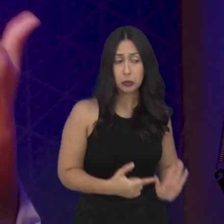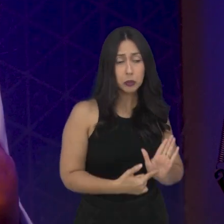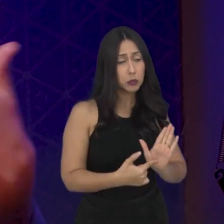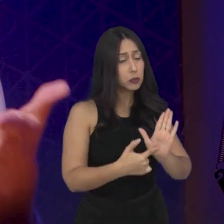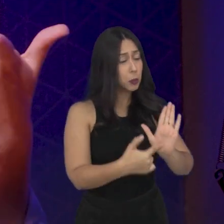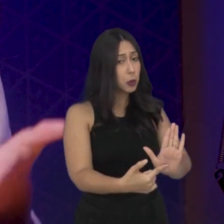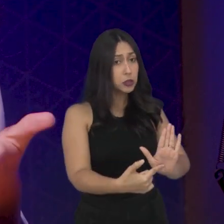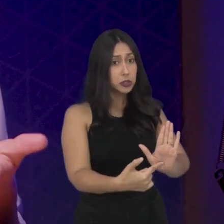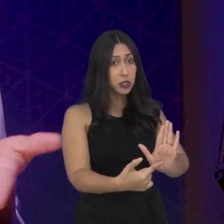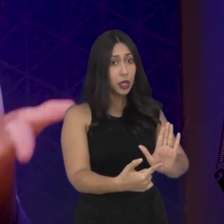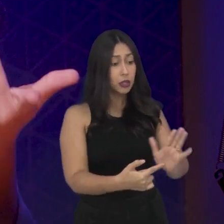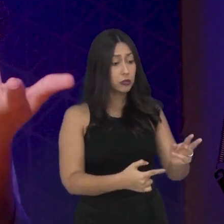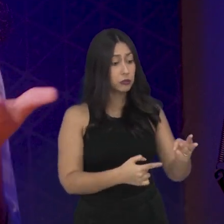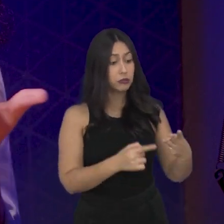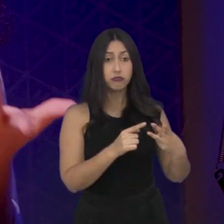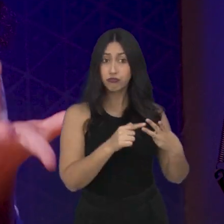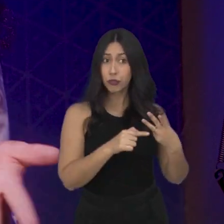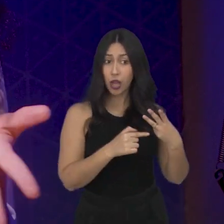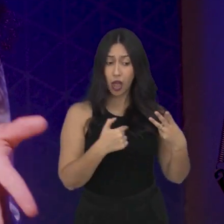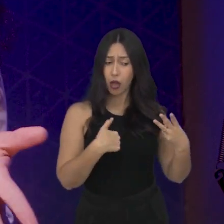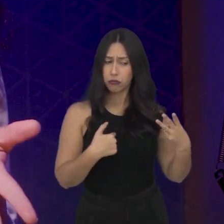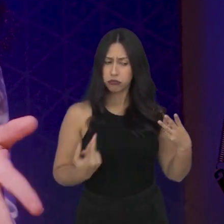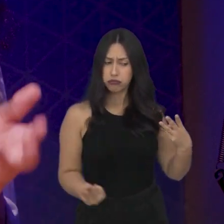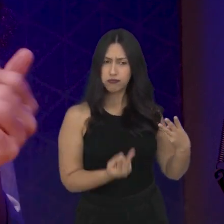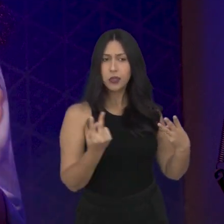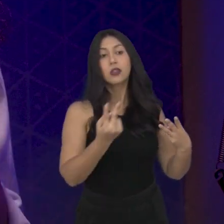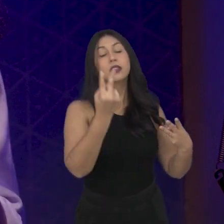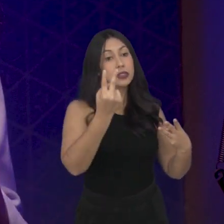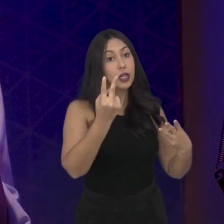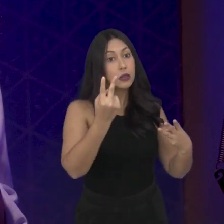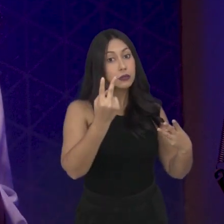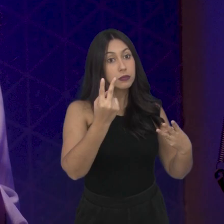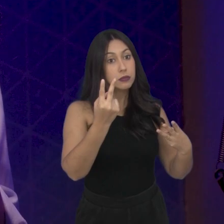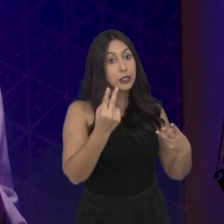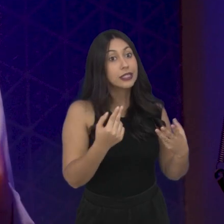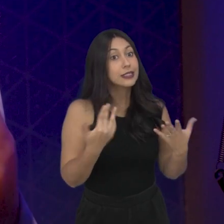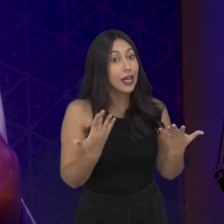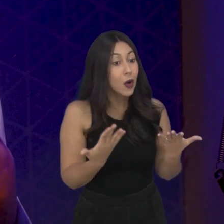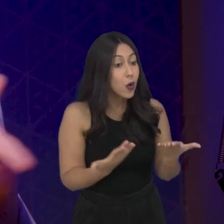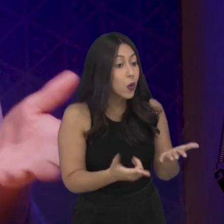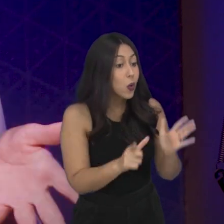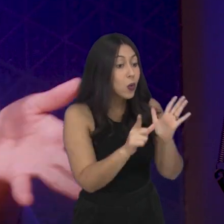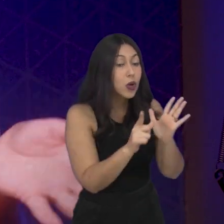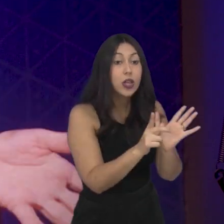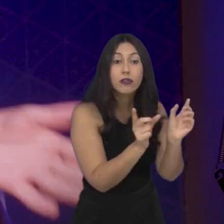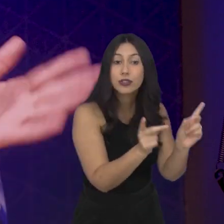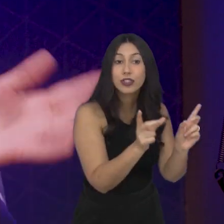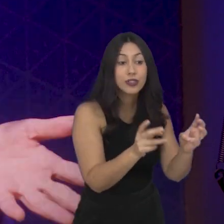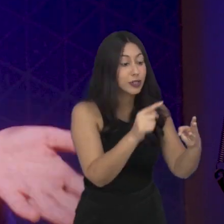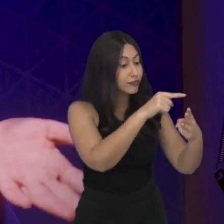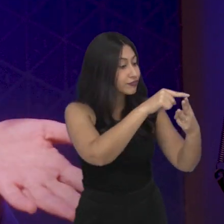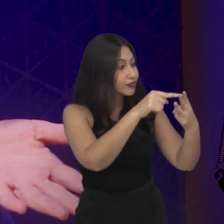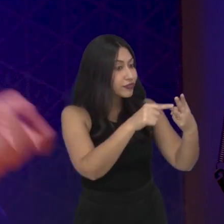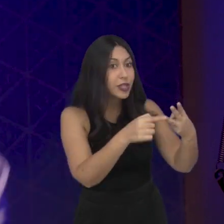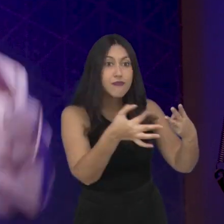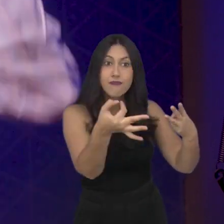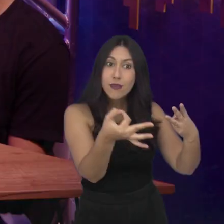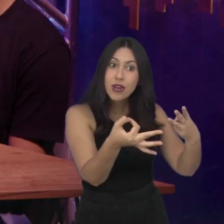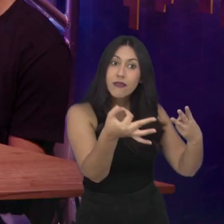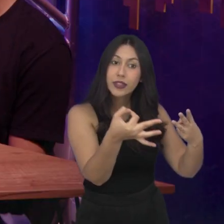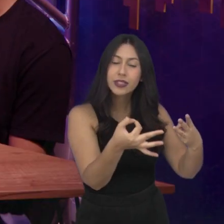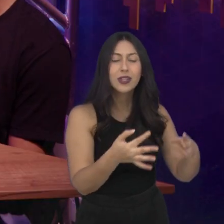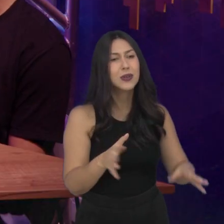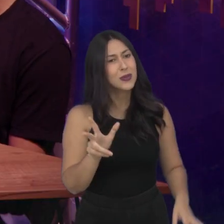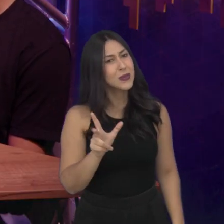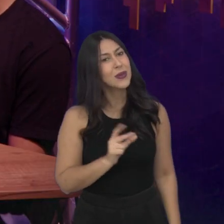como eu sou neste lugar? Eu me sinto valorizada aqui? Para Yeonju, aquela livraria preenchia todos os requisitos. Então, assim,